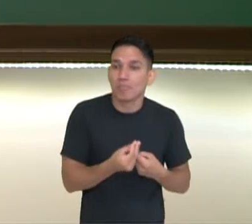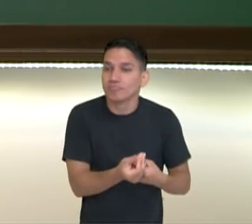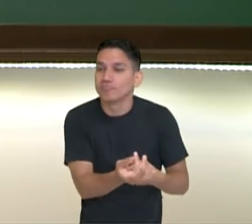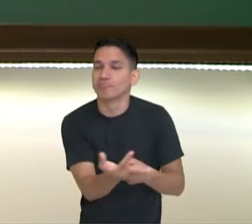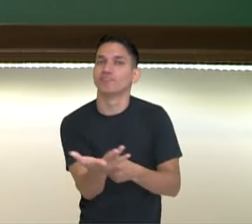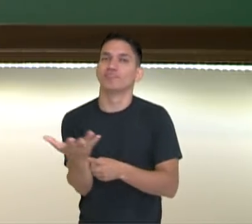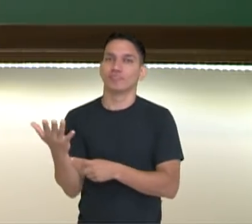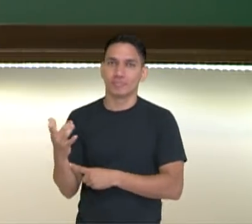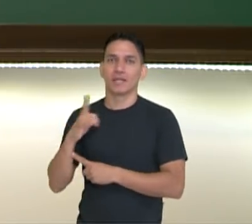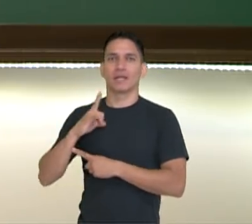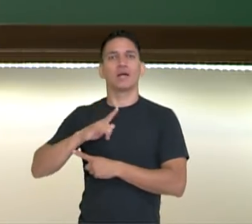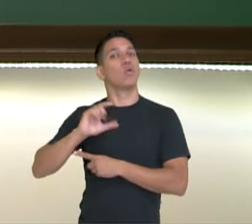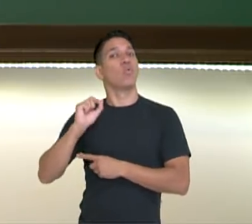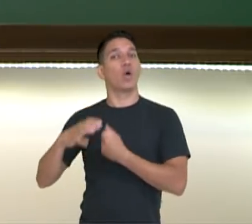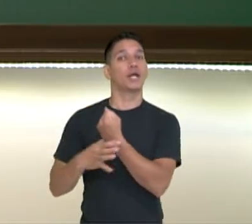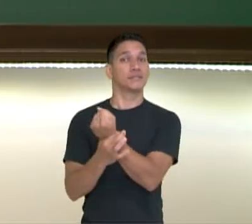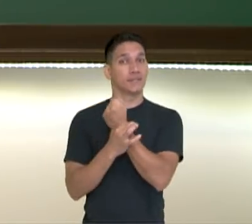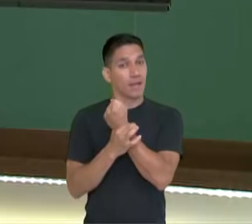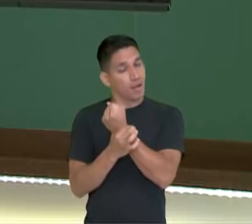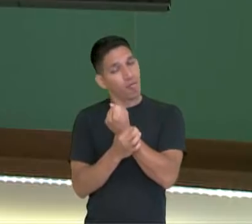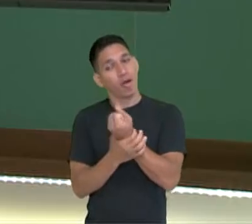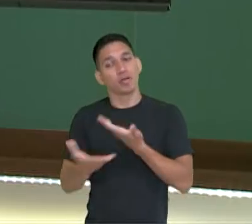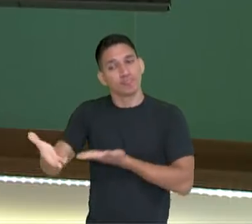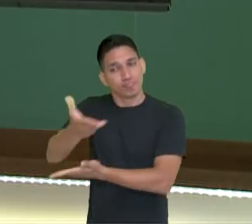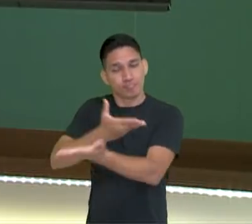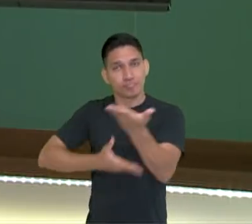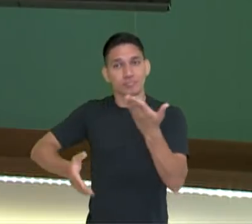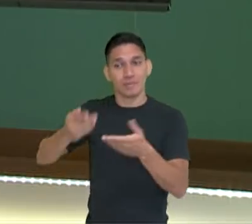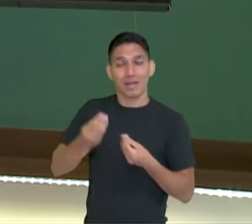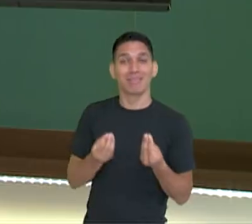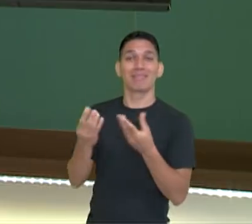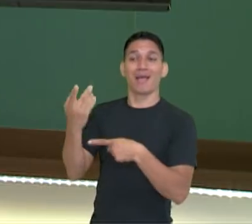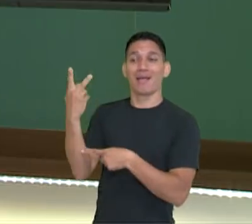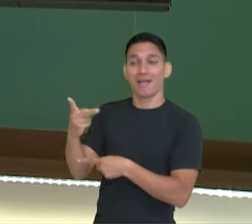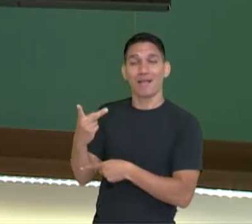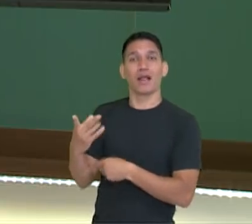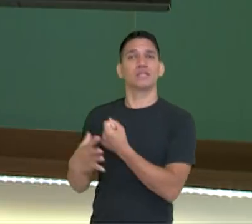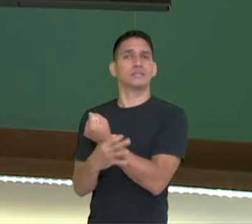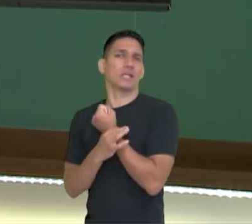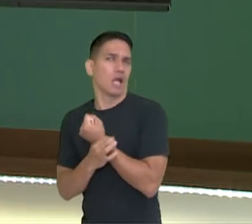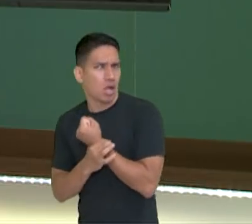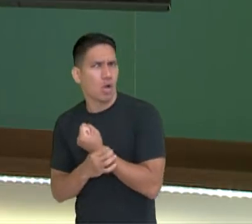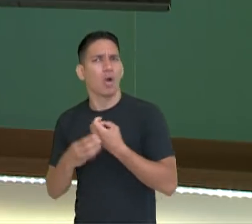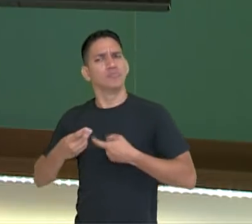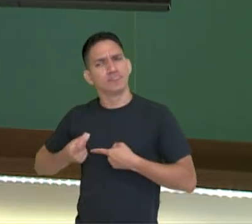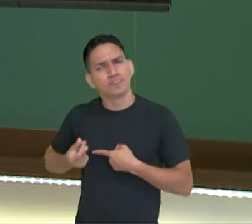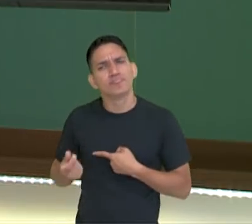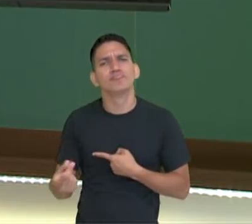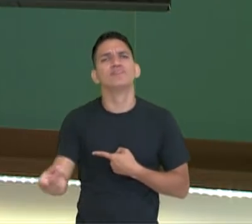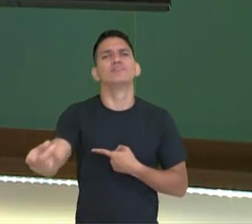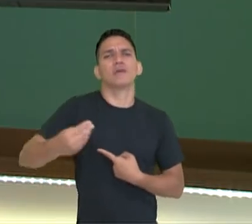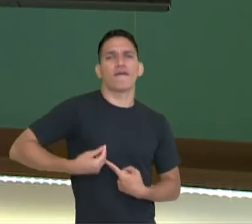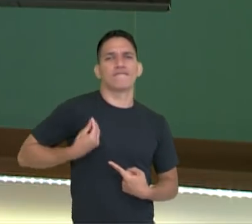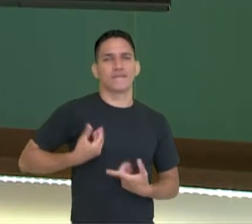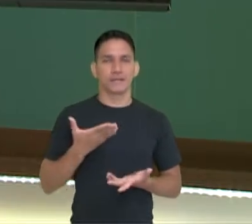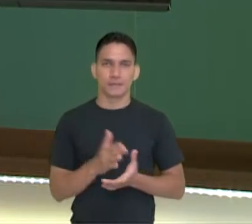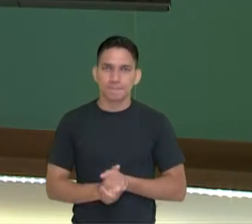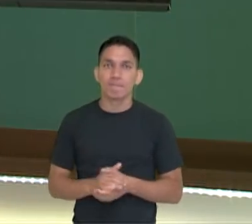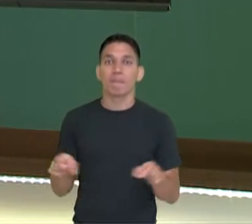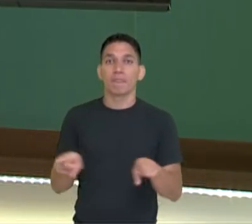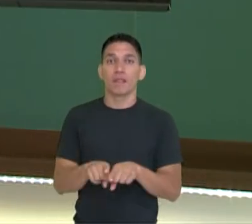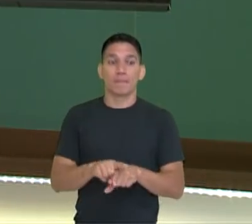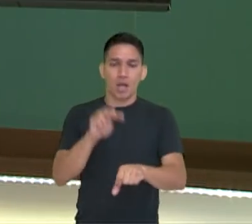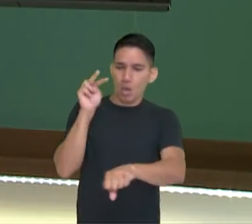isso, você vai ter uma segurança alimentar da população, permitindo que ela tenha uma vida mais segura, mais longa. A